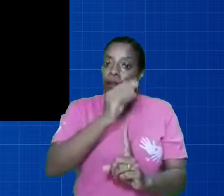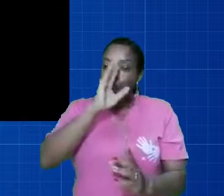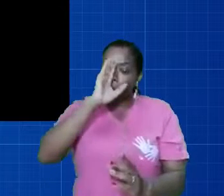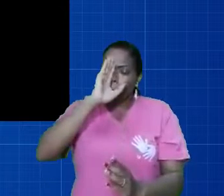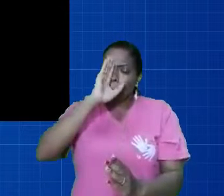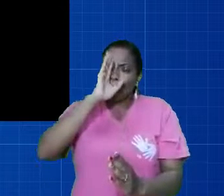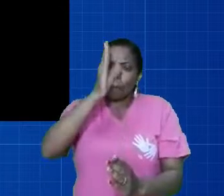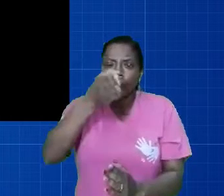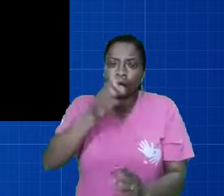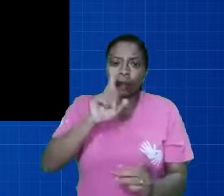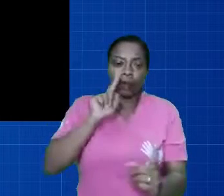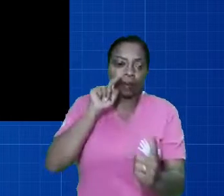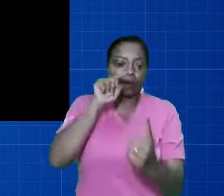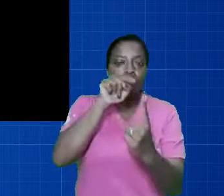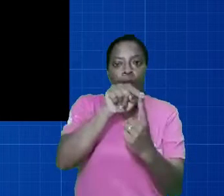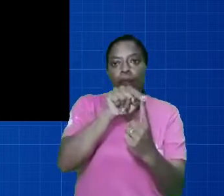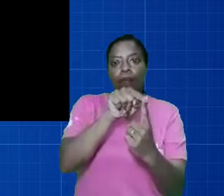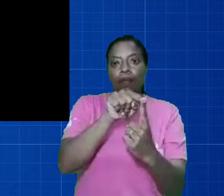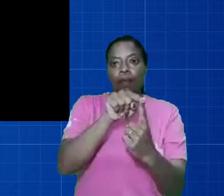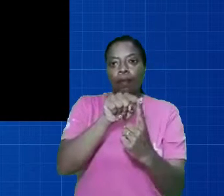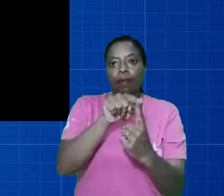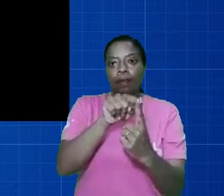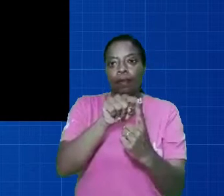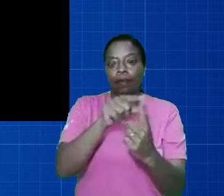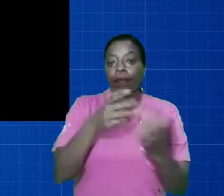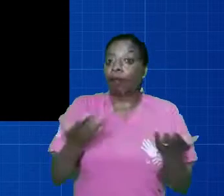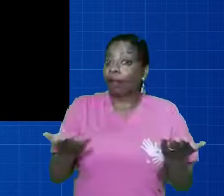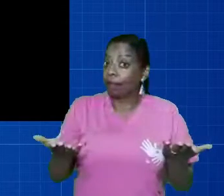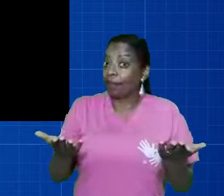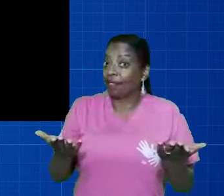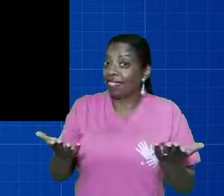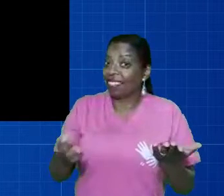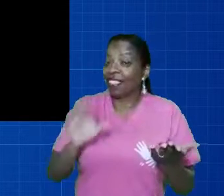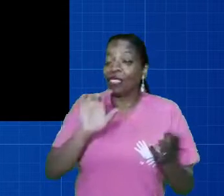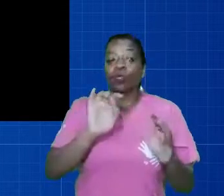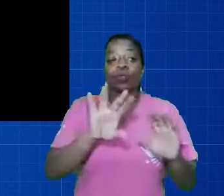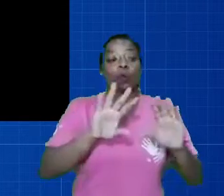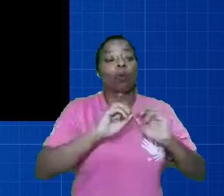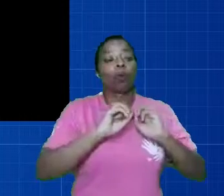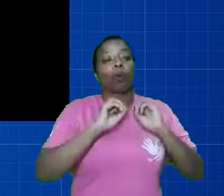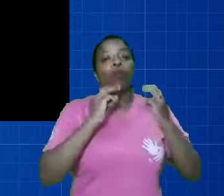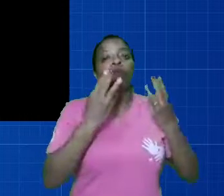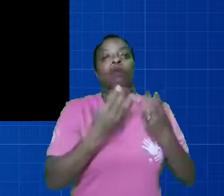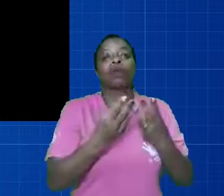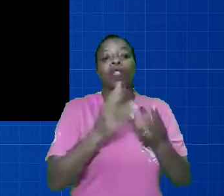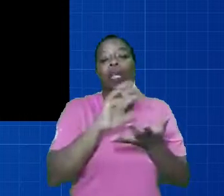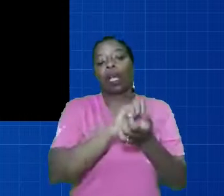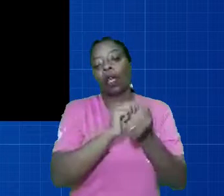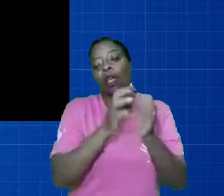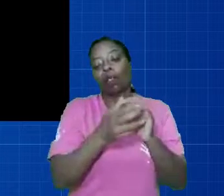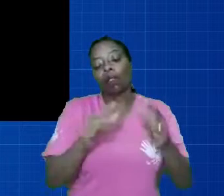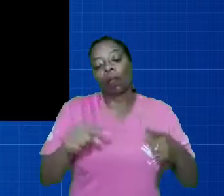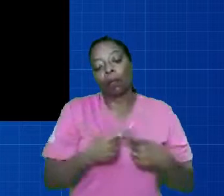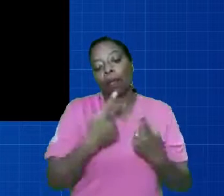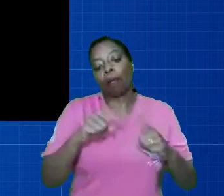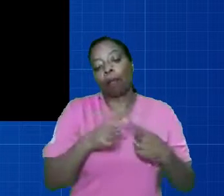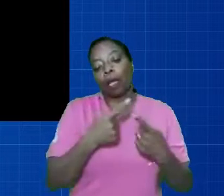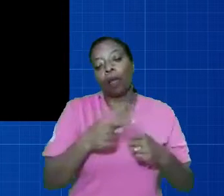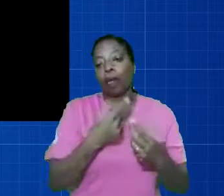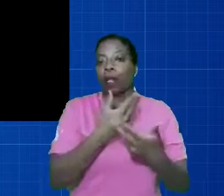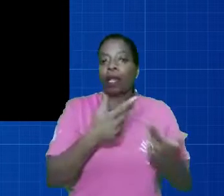né? Então, não são oficinas de artesanato, né, não são oficinas que visem só a técnica,